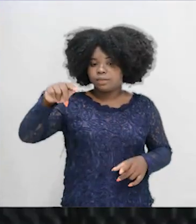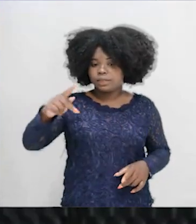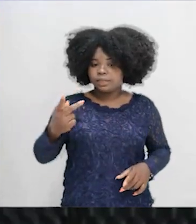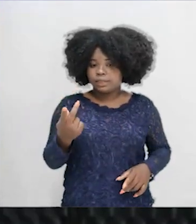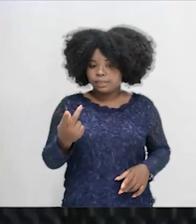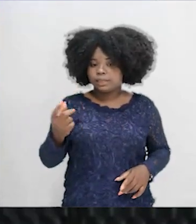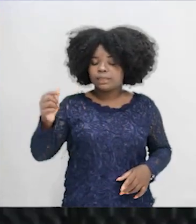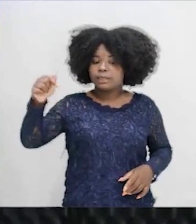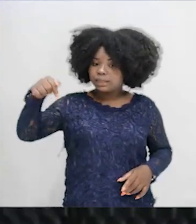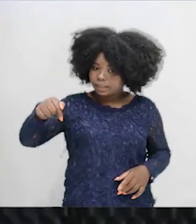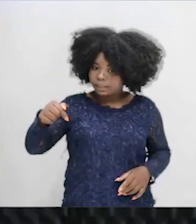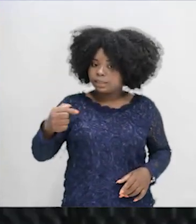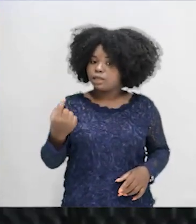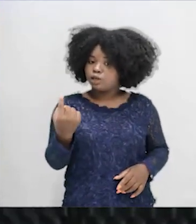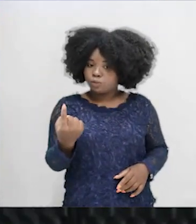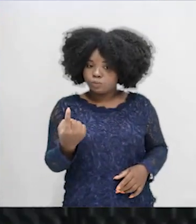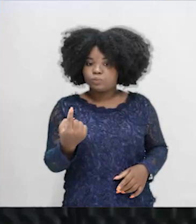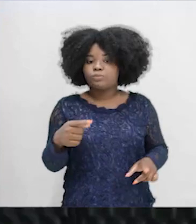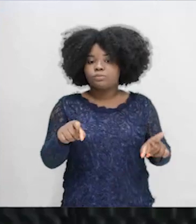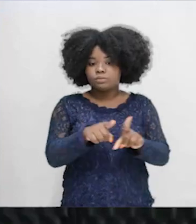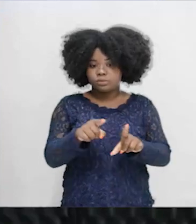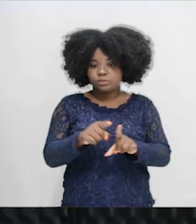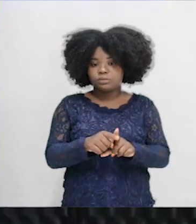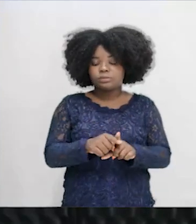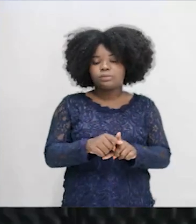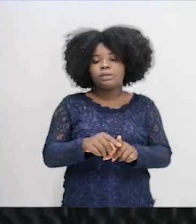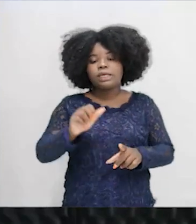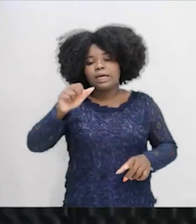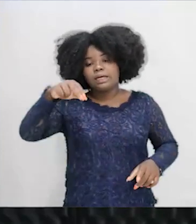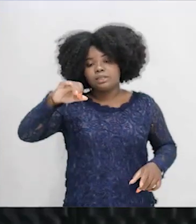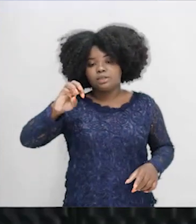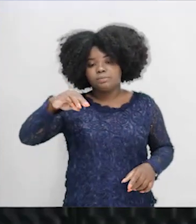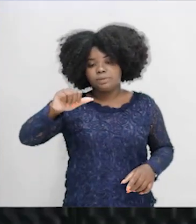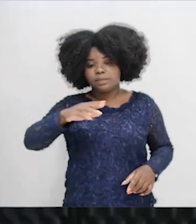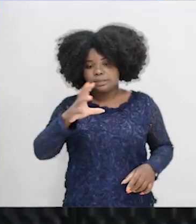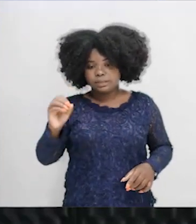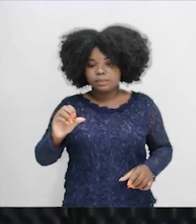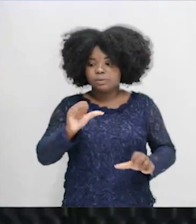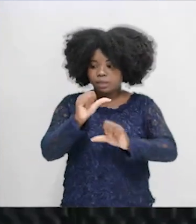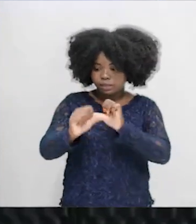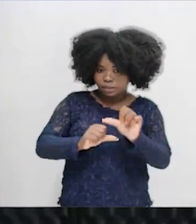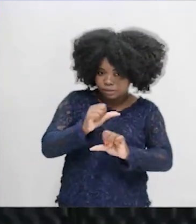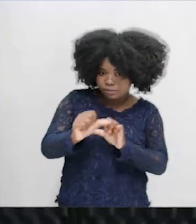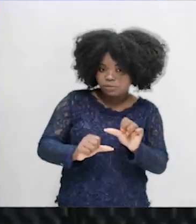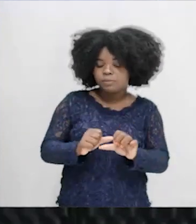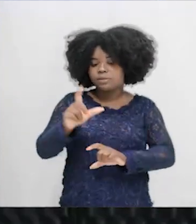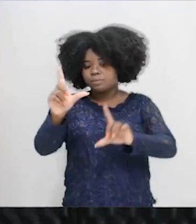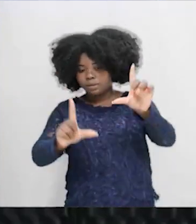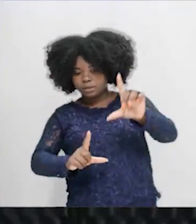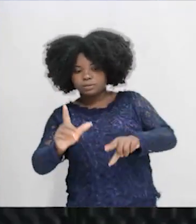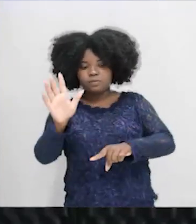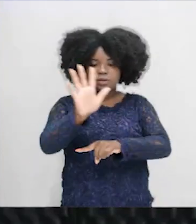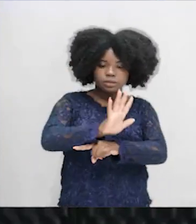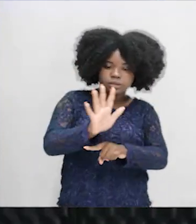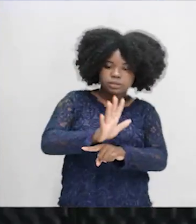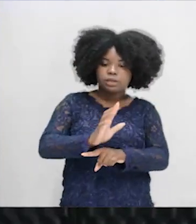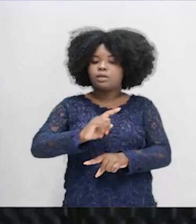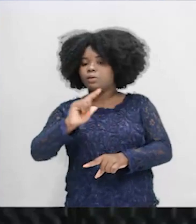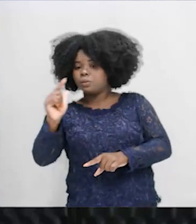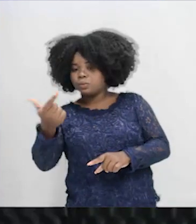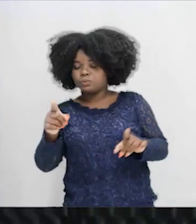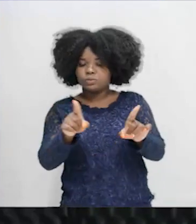a animação é a transformação desses personagens dos quadrinhos para cinema, para TV, entre outras